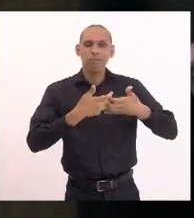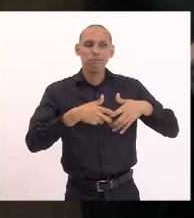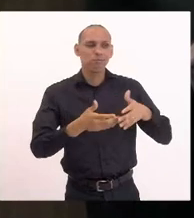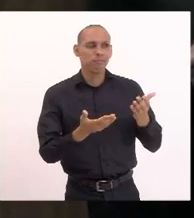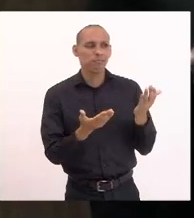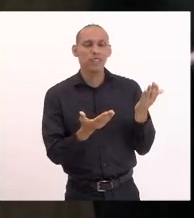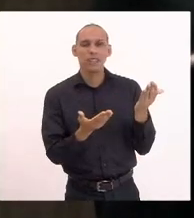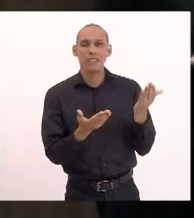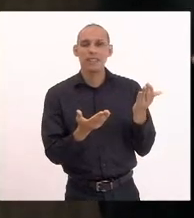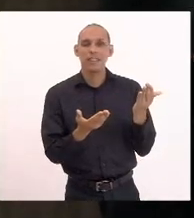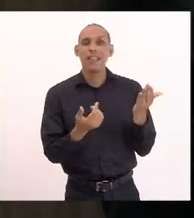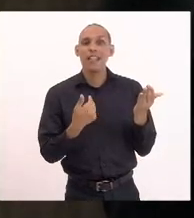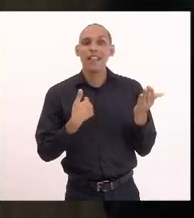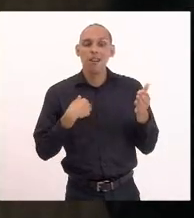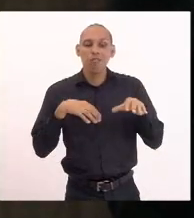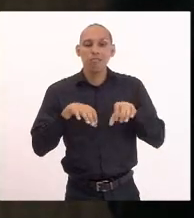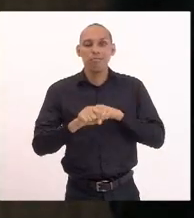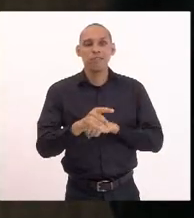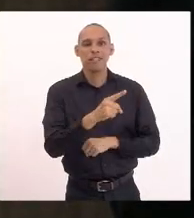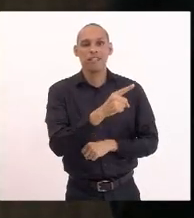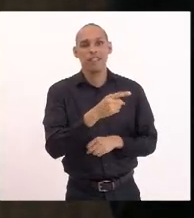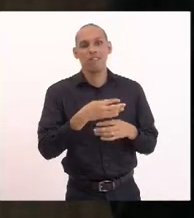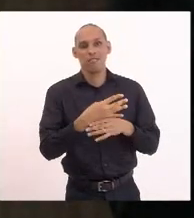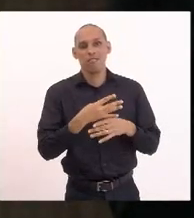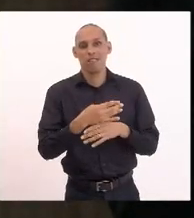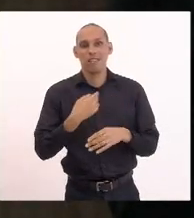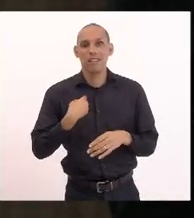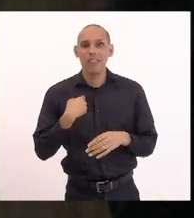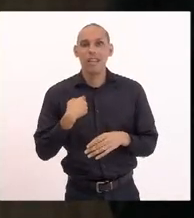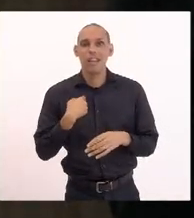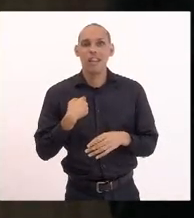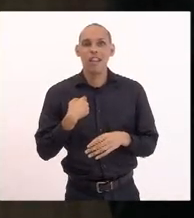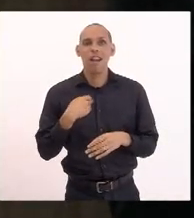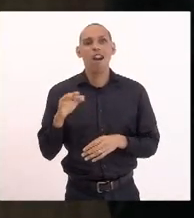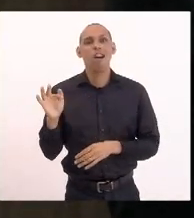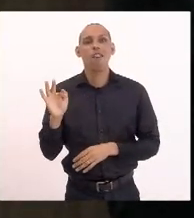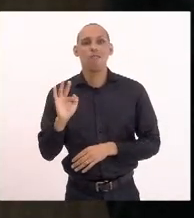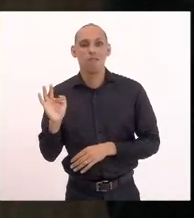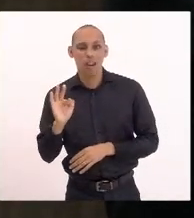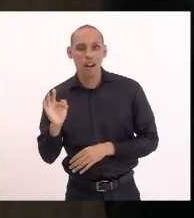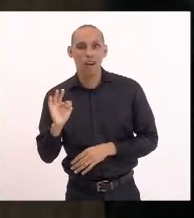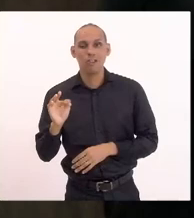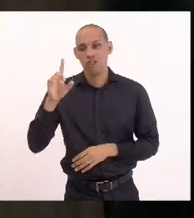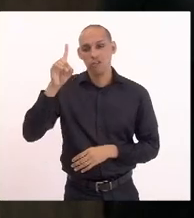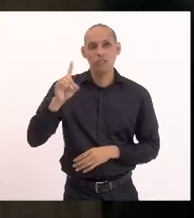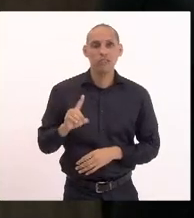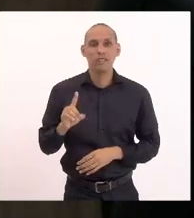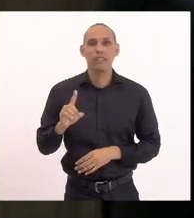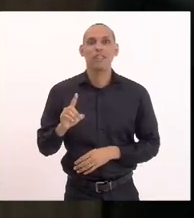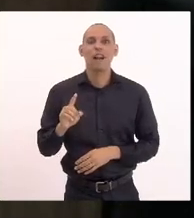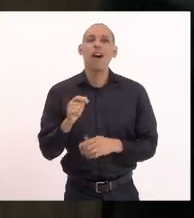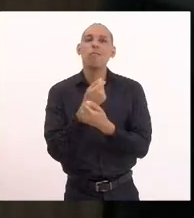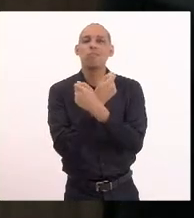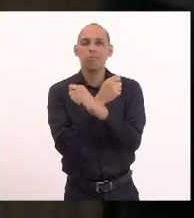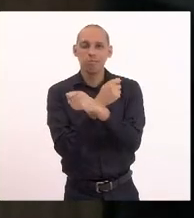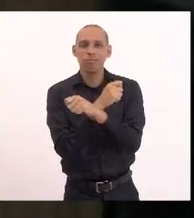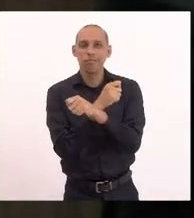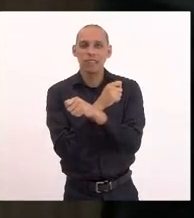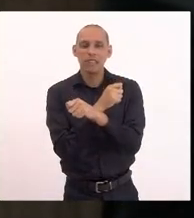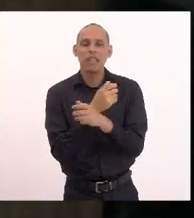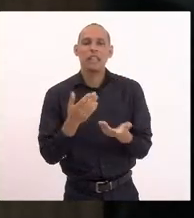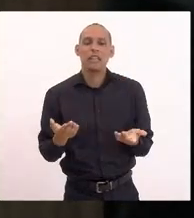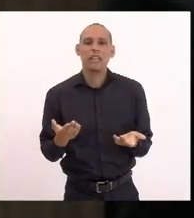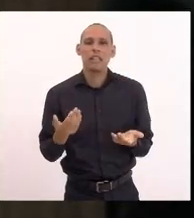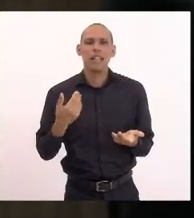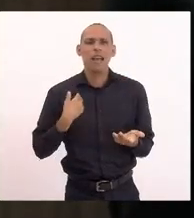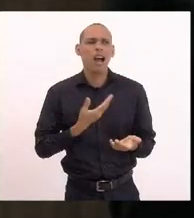a cidade onde eu me formei, fiz a faculdade de Direito na Universidade Católica e tenho muitos amigos, morei